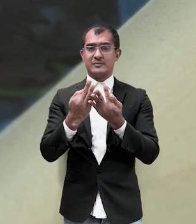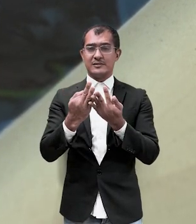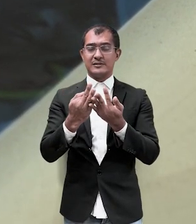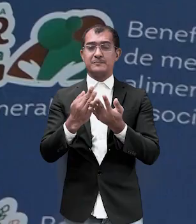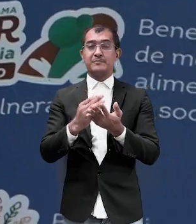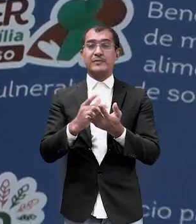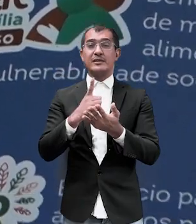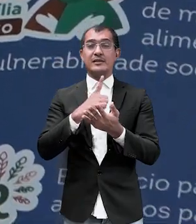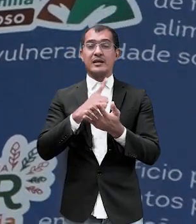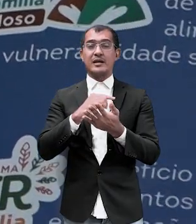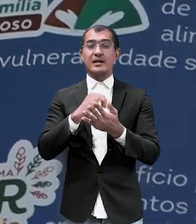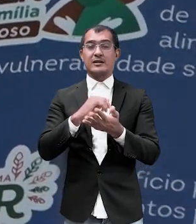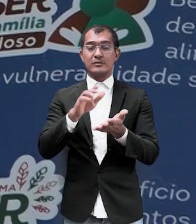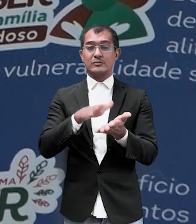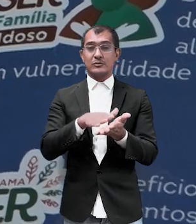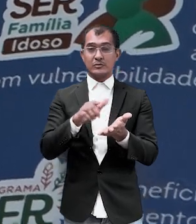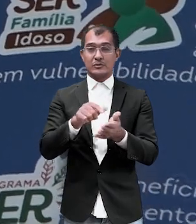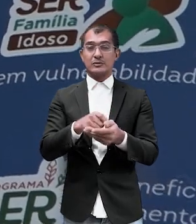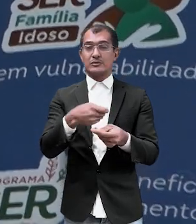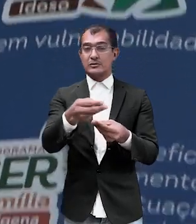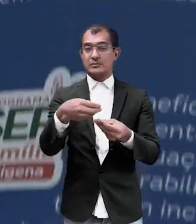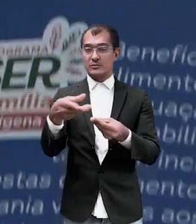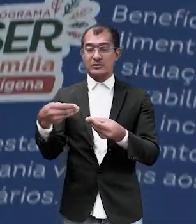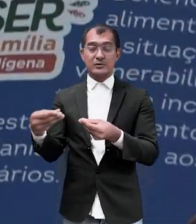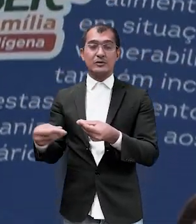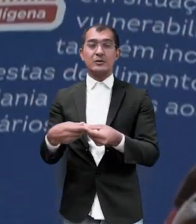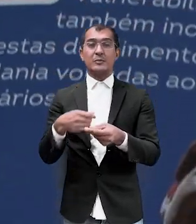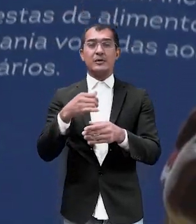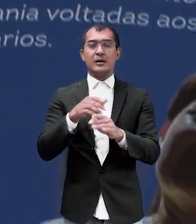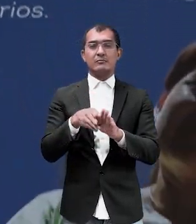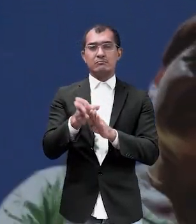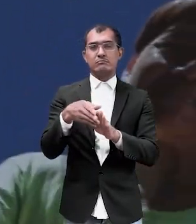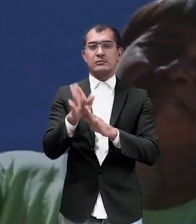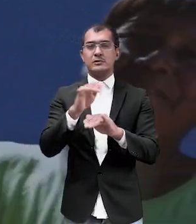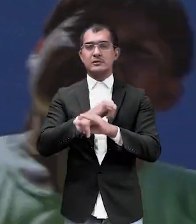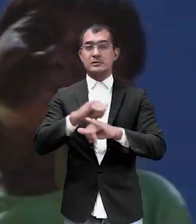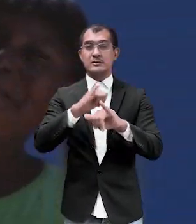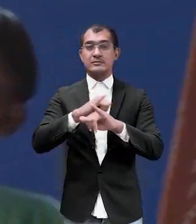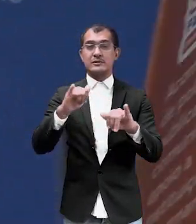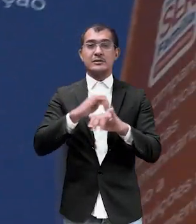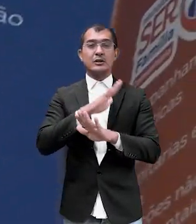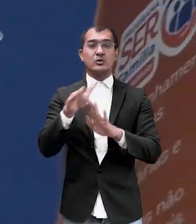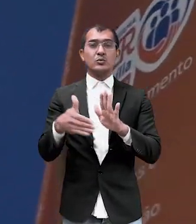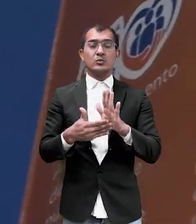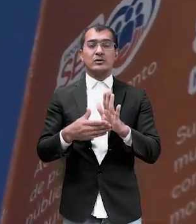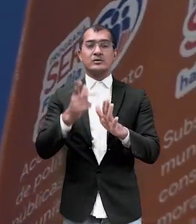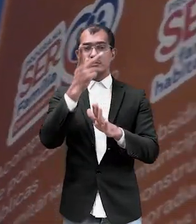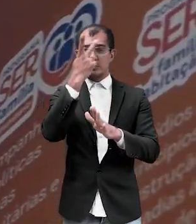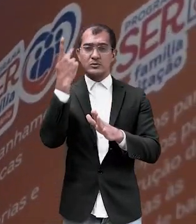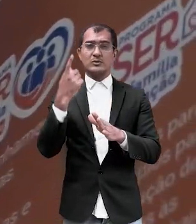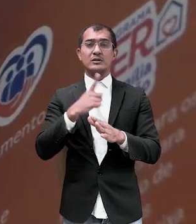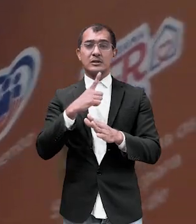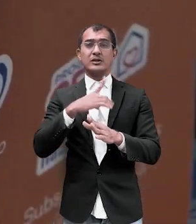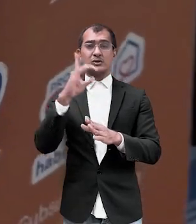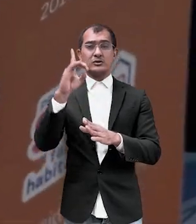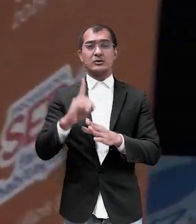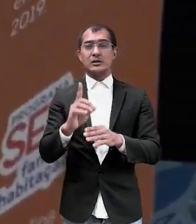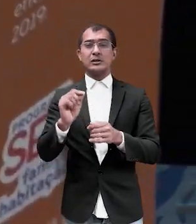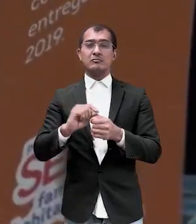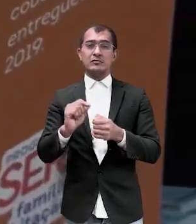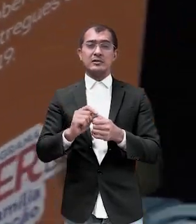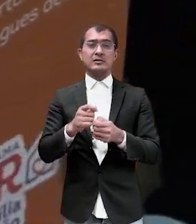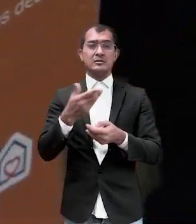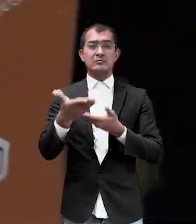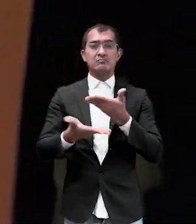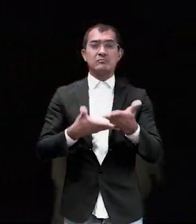distribuindo para orientar de tudo que as pessoas em vulnerabilidade tems estamos ofertando o estado de Mato Grosso